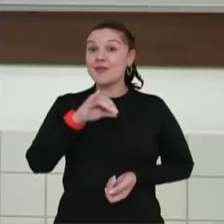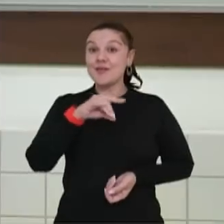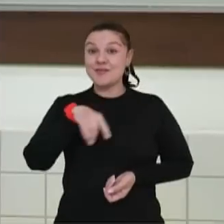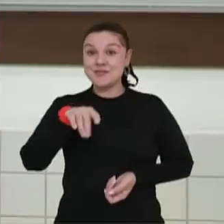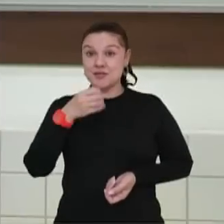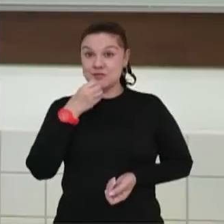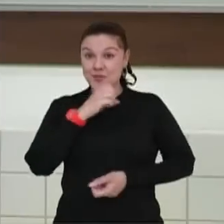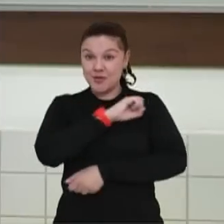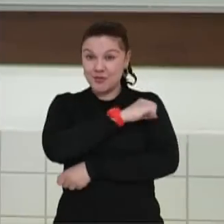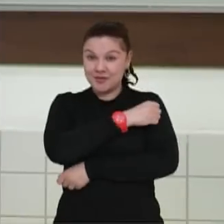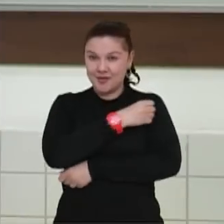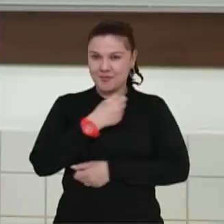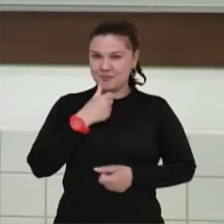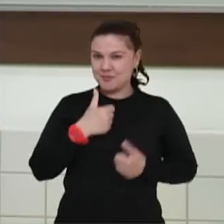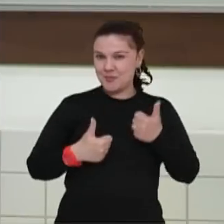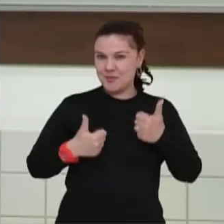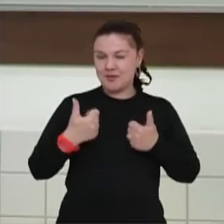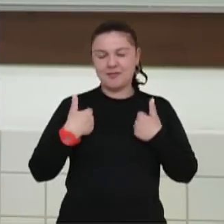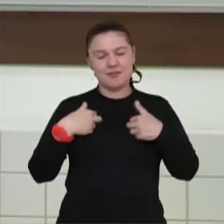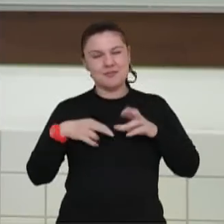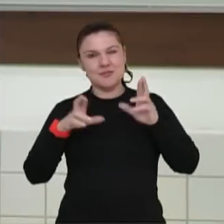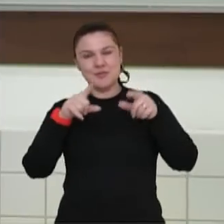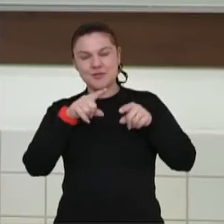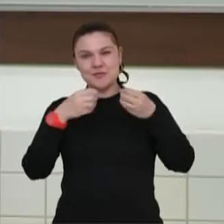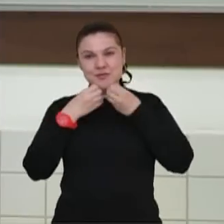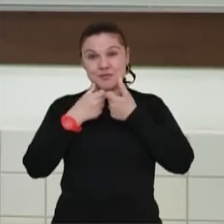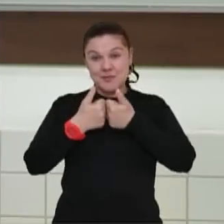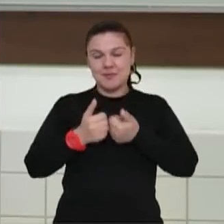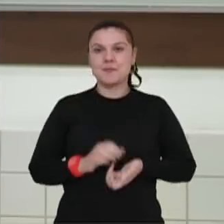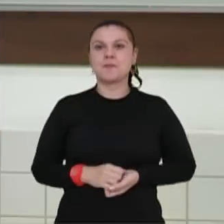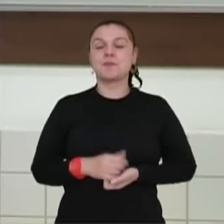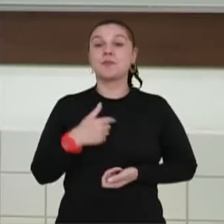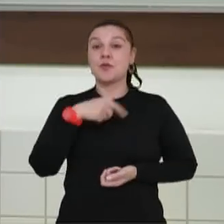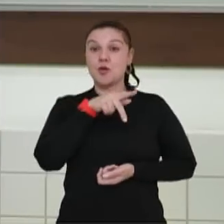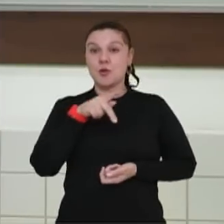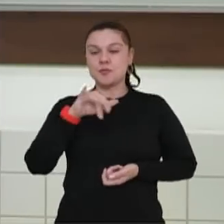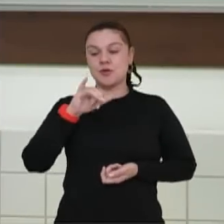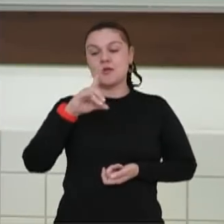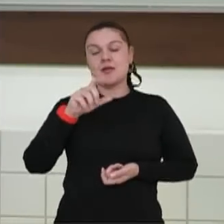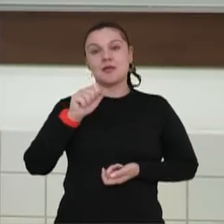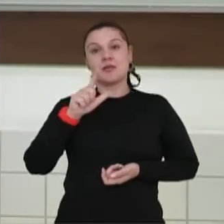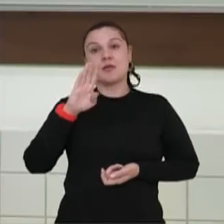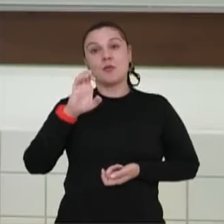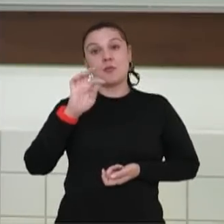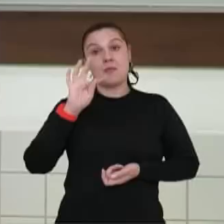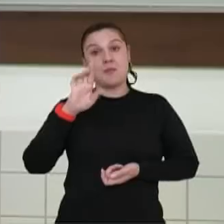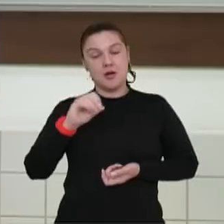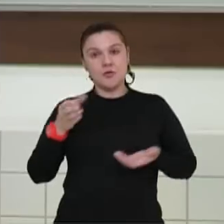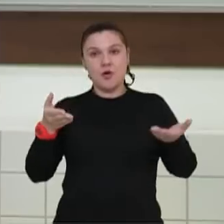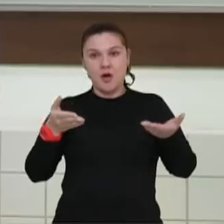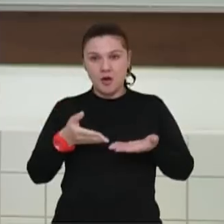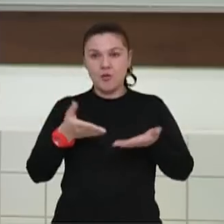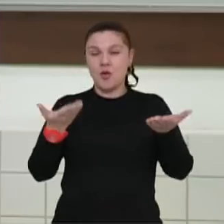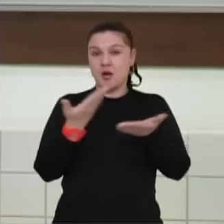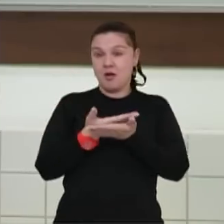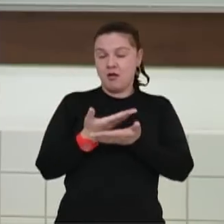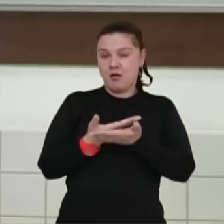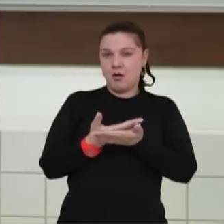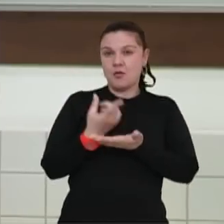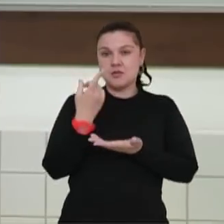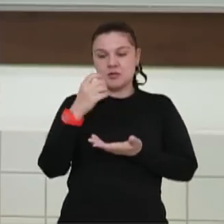E aí, pessoal do oitavo ano, tudo bem? Espero que vocês estejam todos bem aí. Eu sou o professor Hidalberto, essa é a nossa aula 109 de